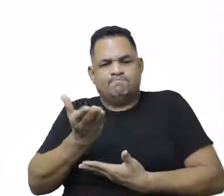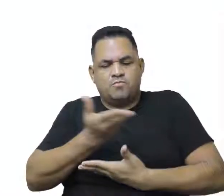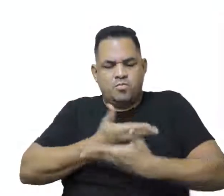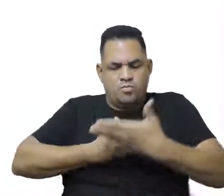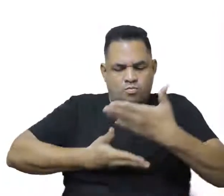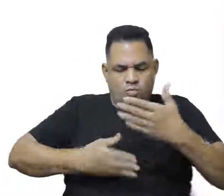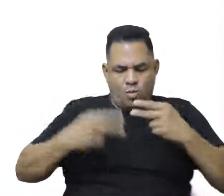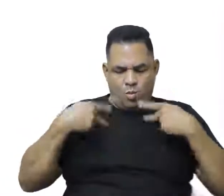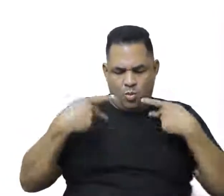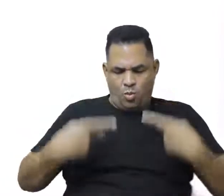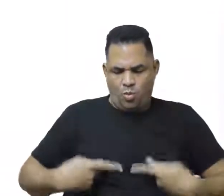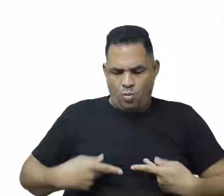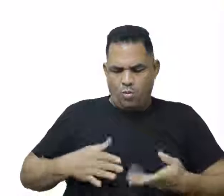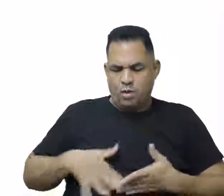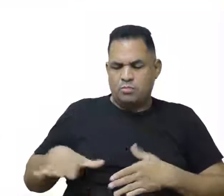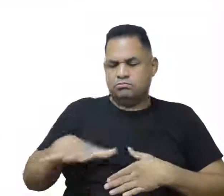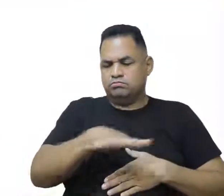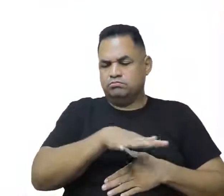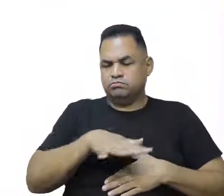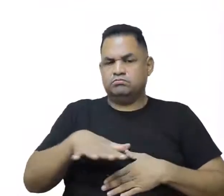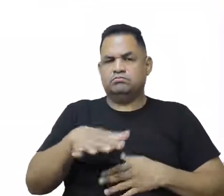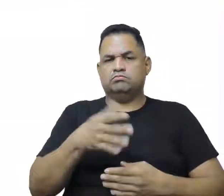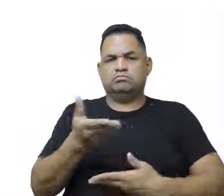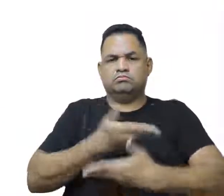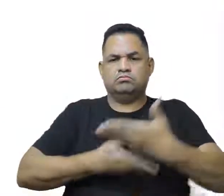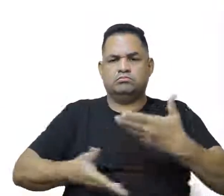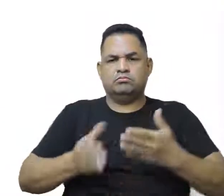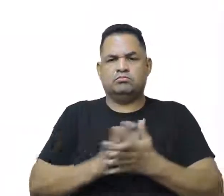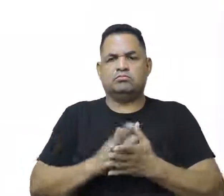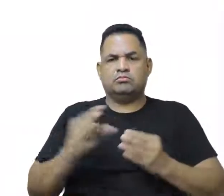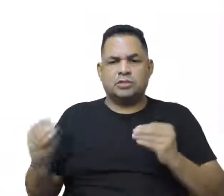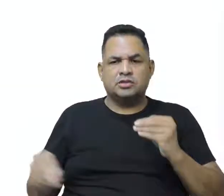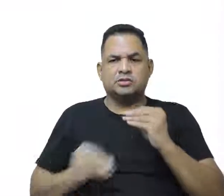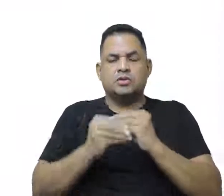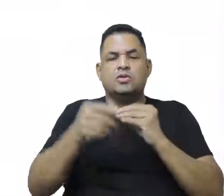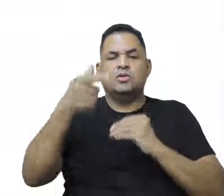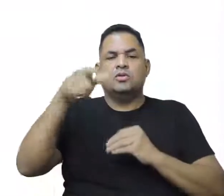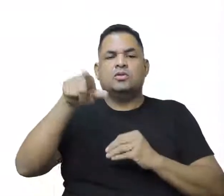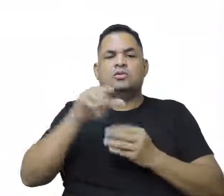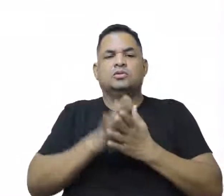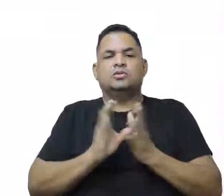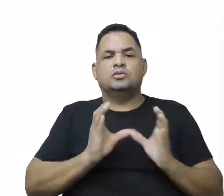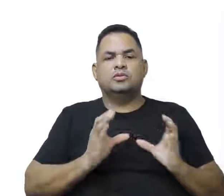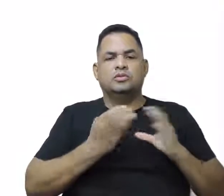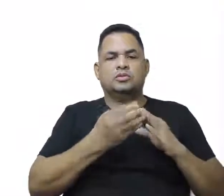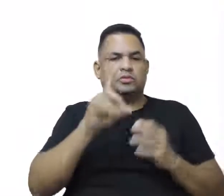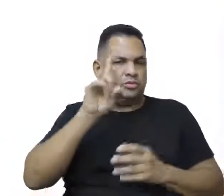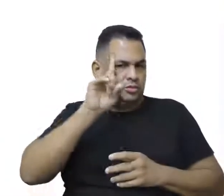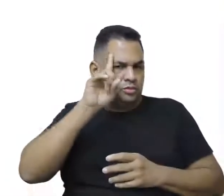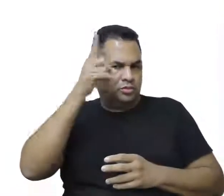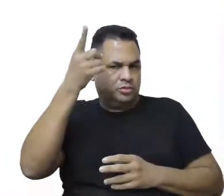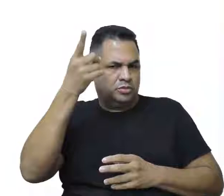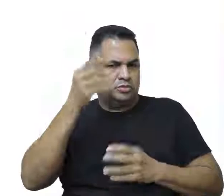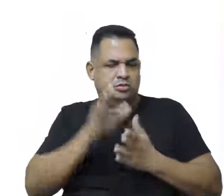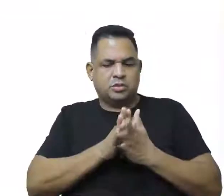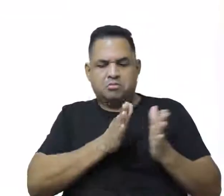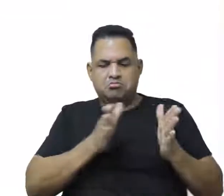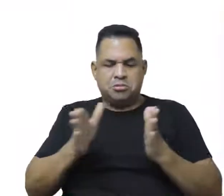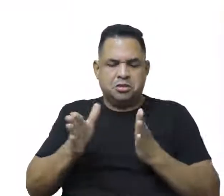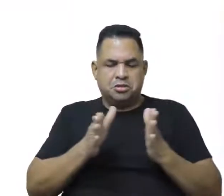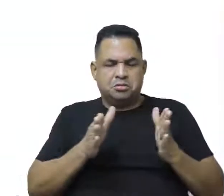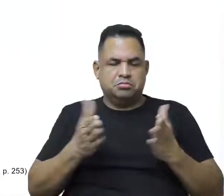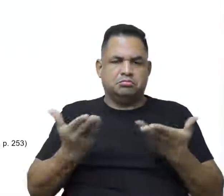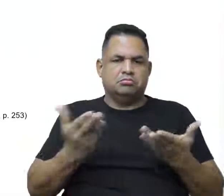com o corpo, do corpo com o meio, e acrescentou o outro, o de conjunto de ideias de determinada